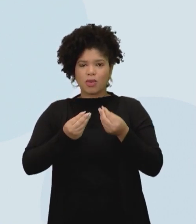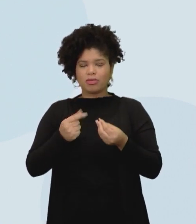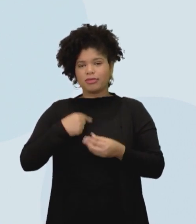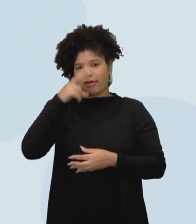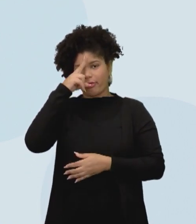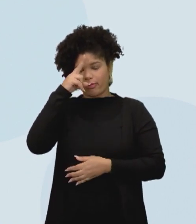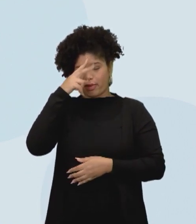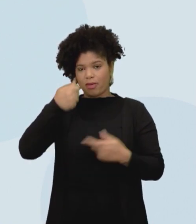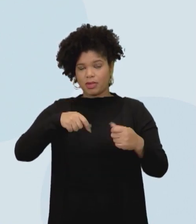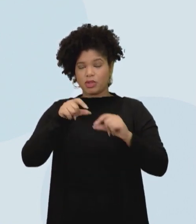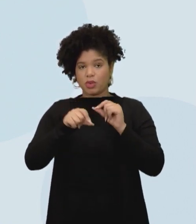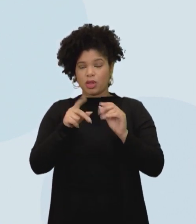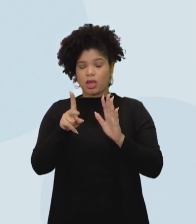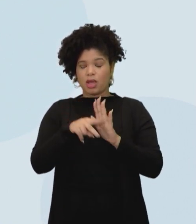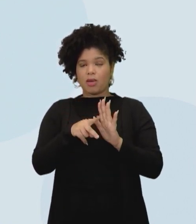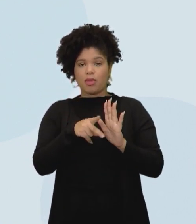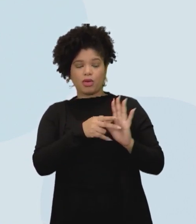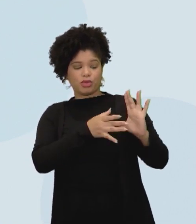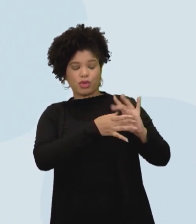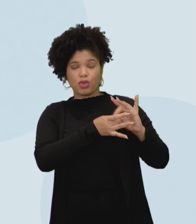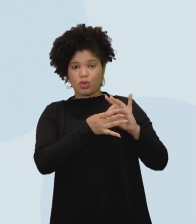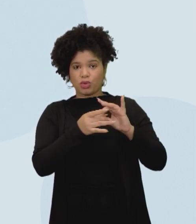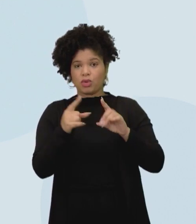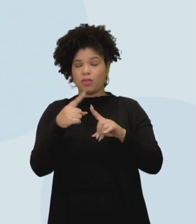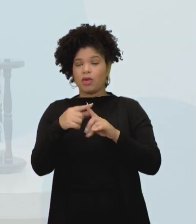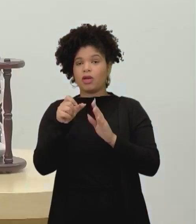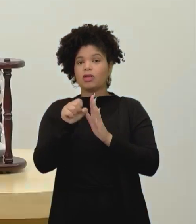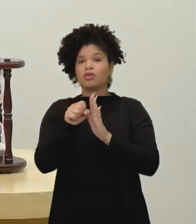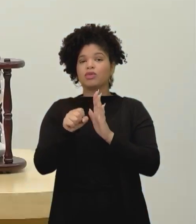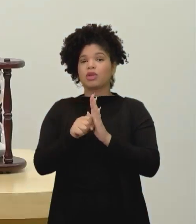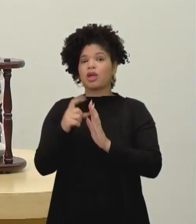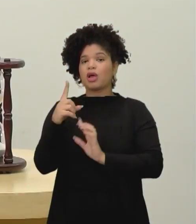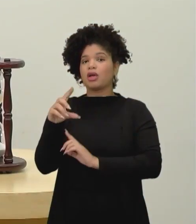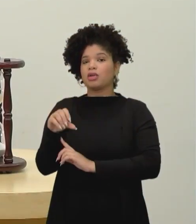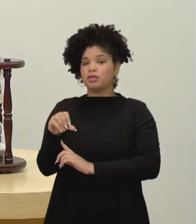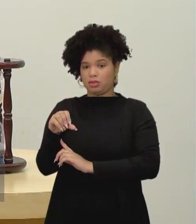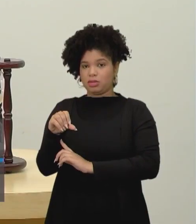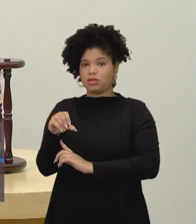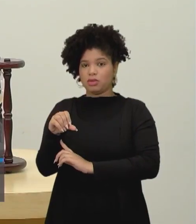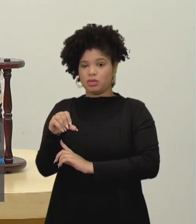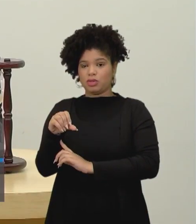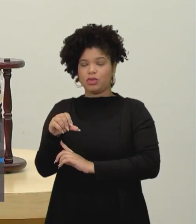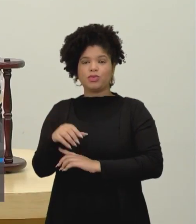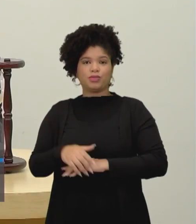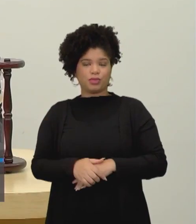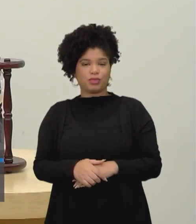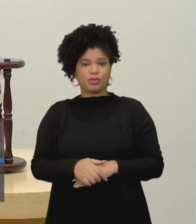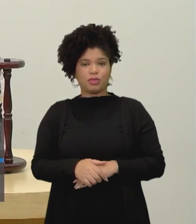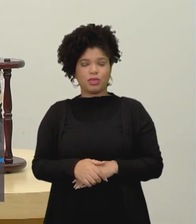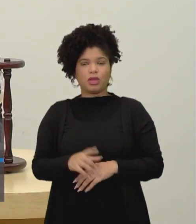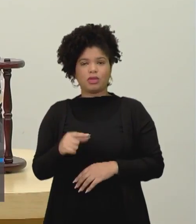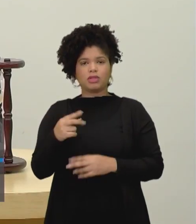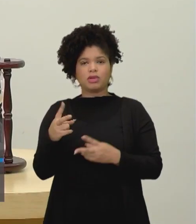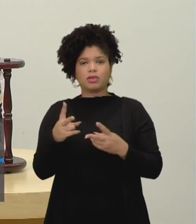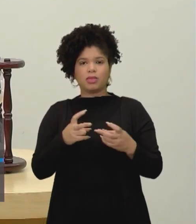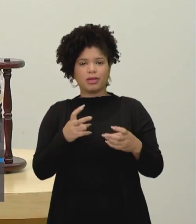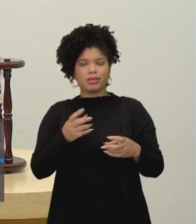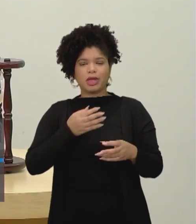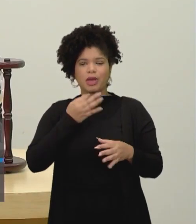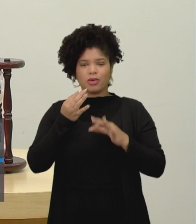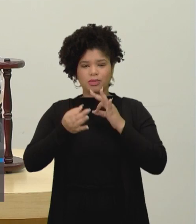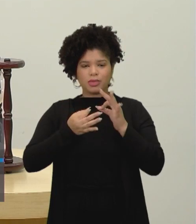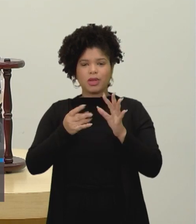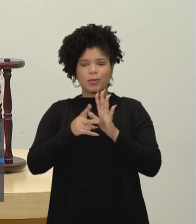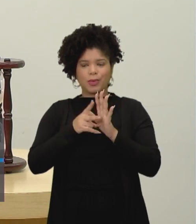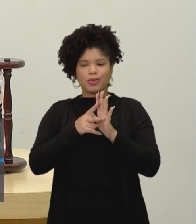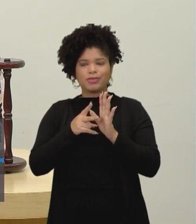que nós estamos aqui no contexto onde no século XIX nós tivemos esse argumento